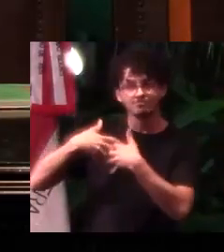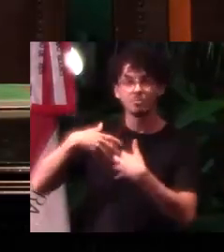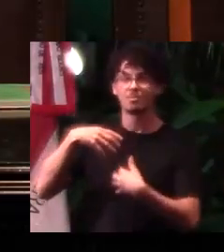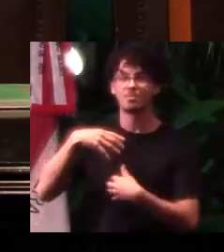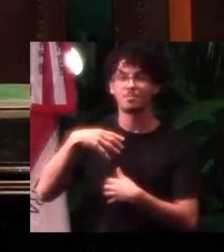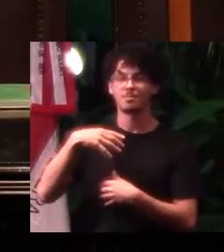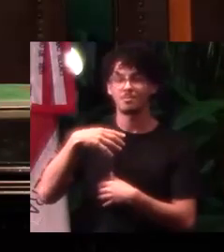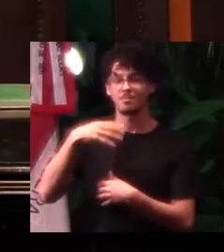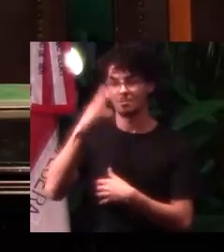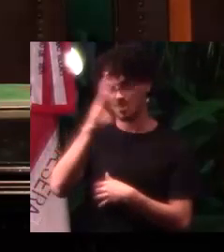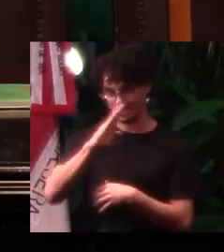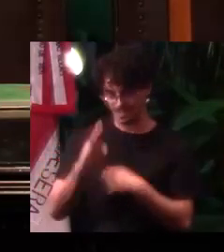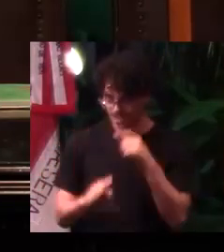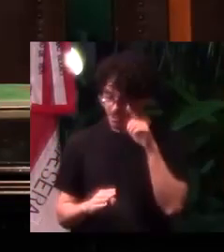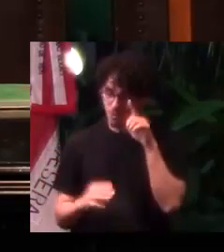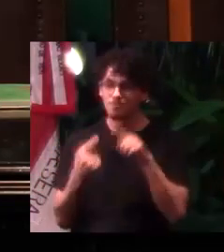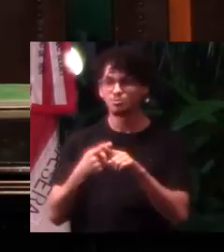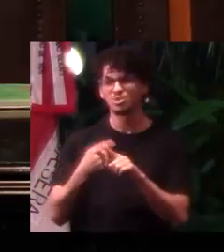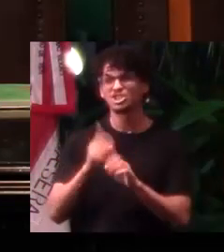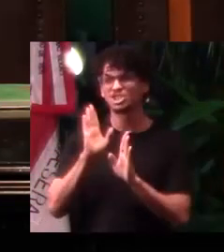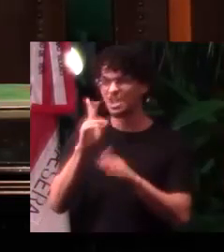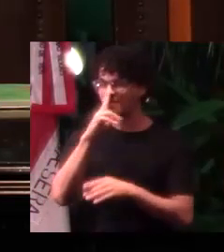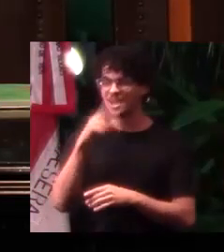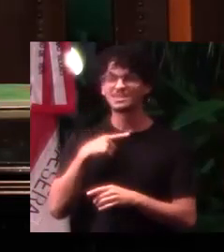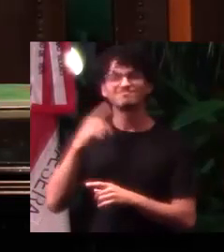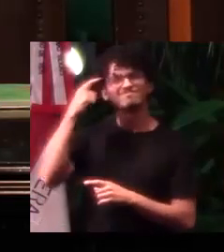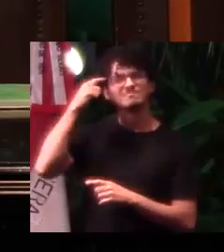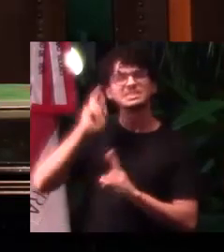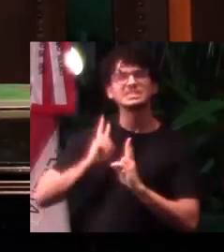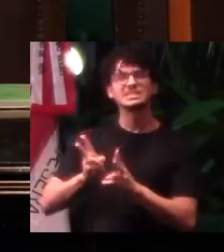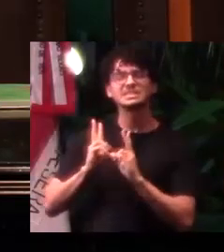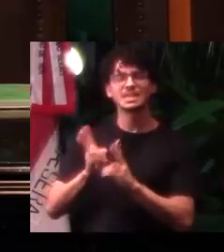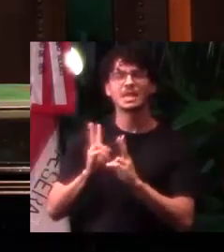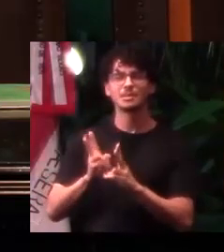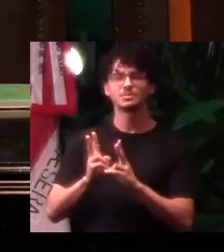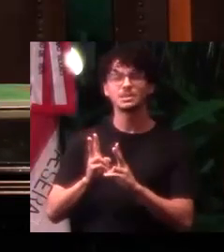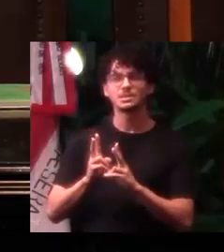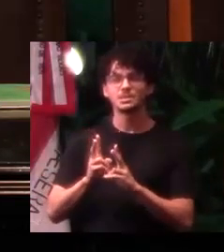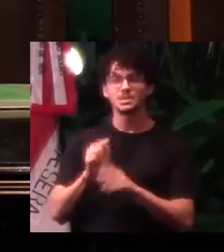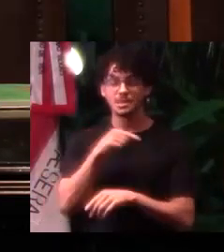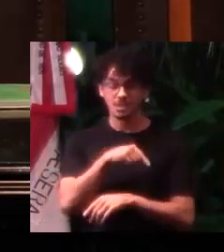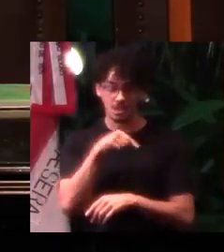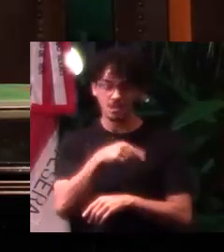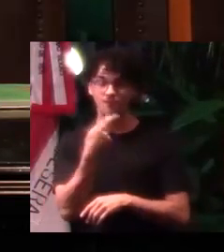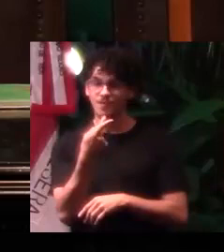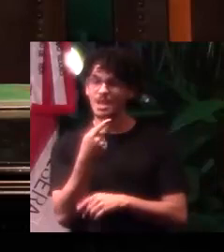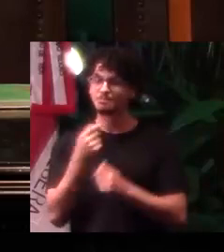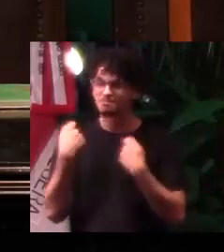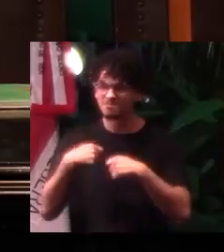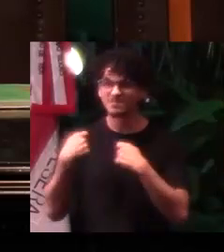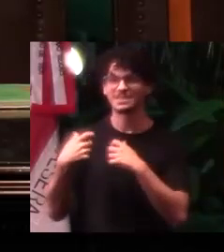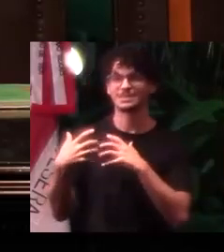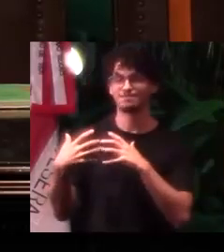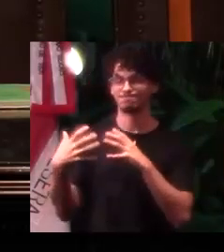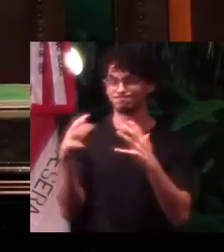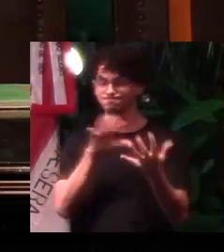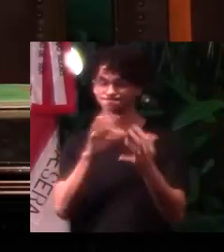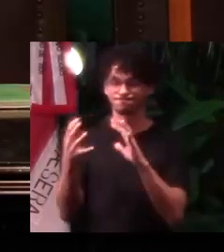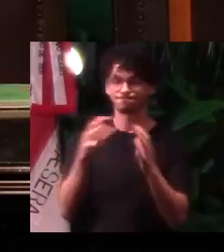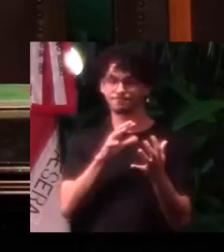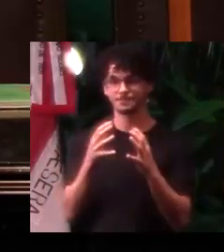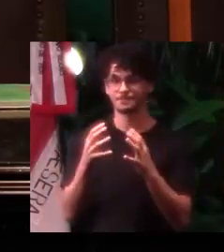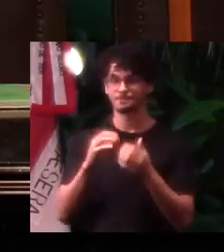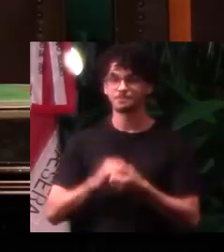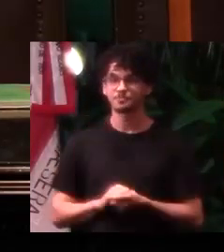dentro do horizonte europeu. E ele vai falar, é preciso sacudir isso. Não é? E como o Guimarães